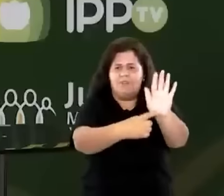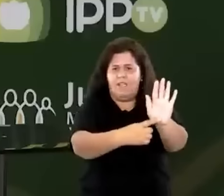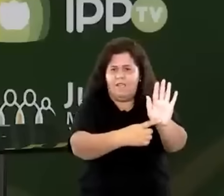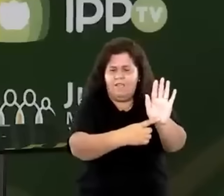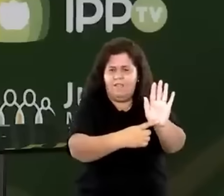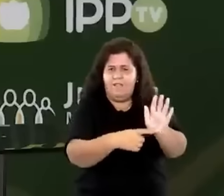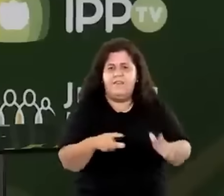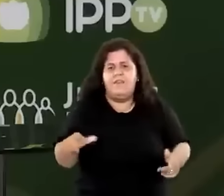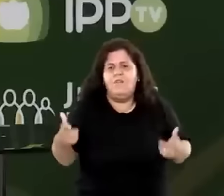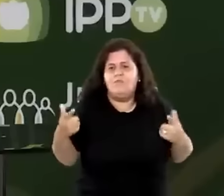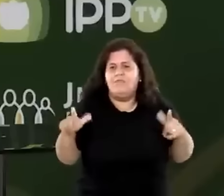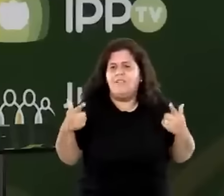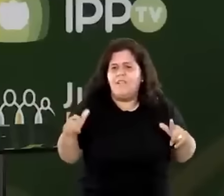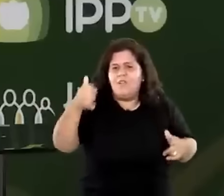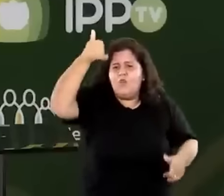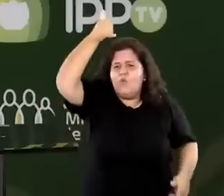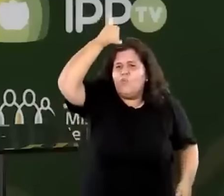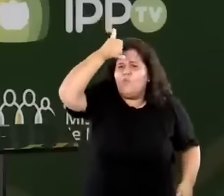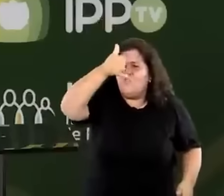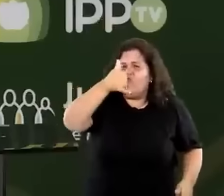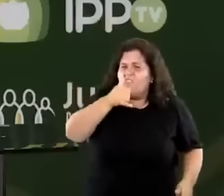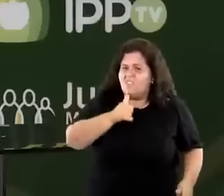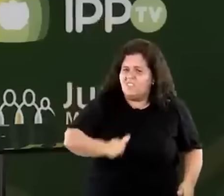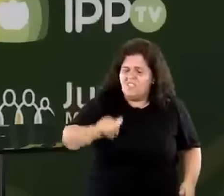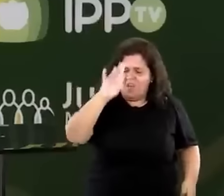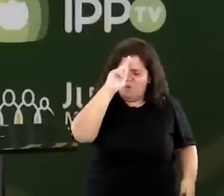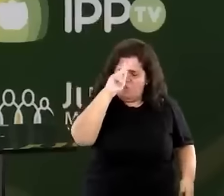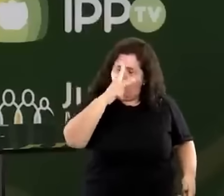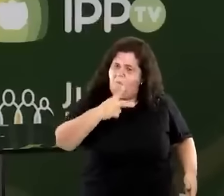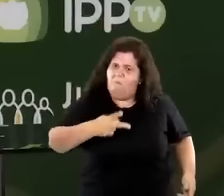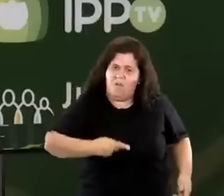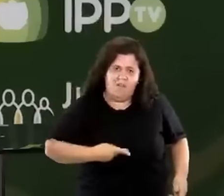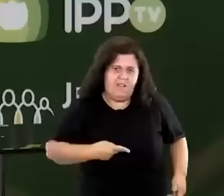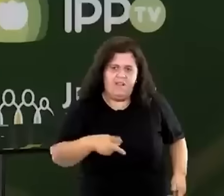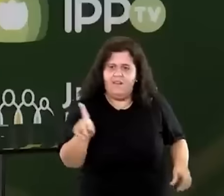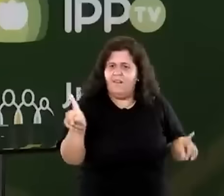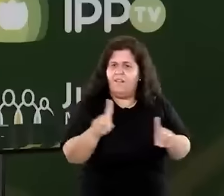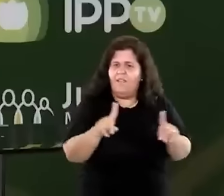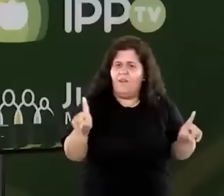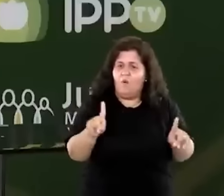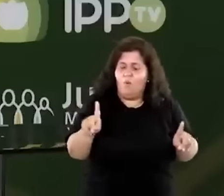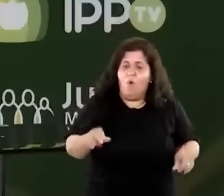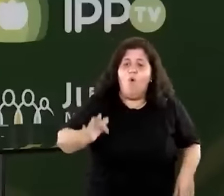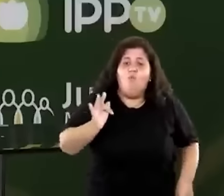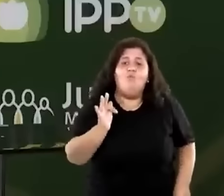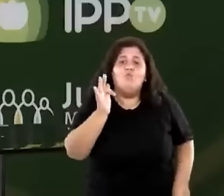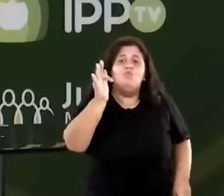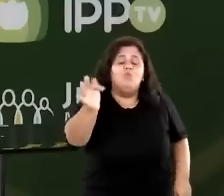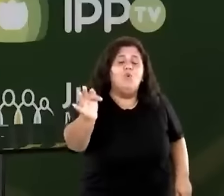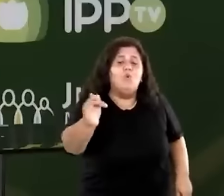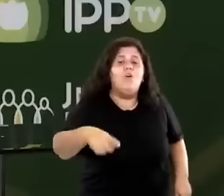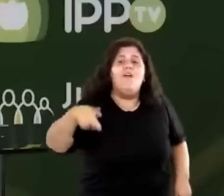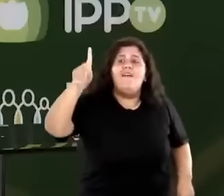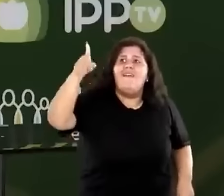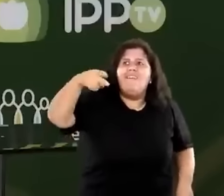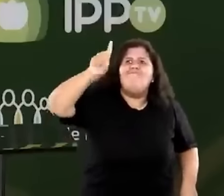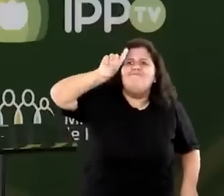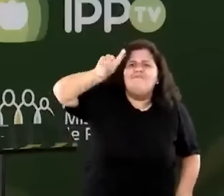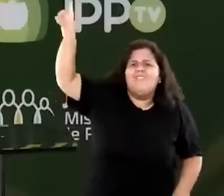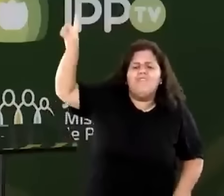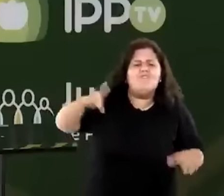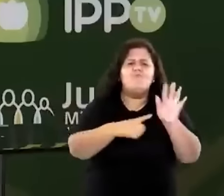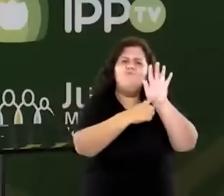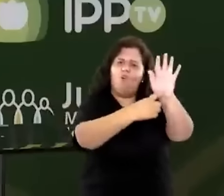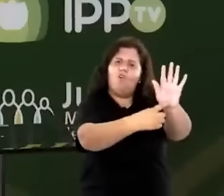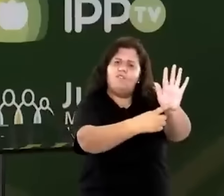nas profecias humanas nos mecanismos místicos O futuro pertence a Deus E é Deus quem vai